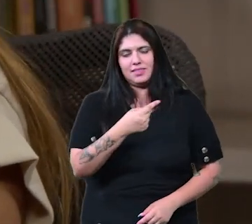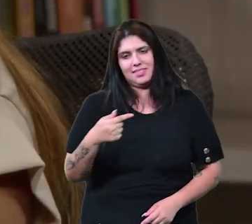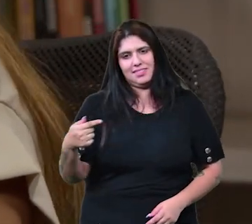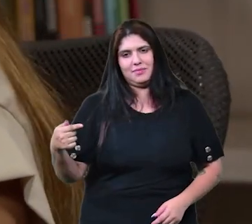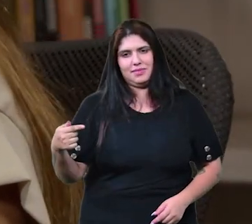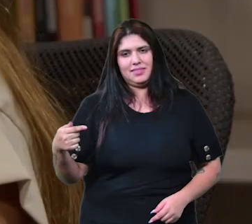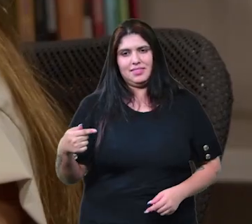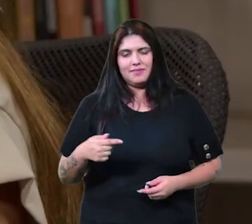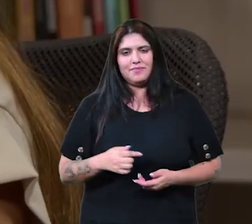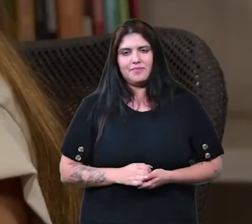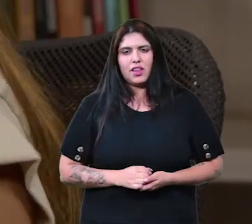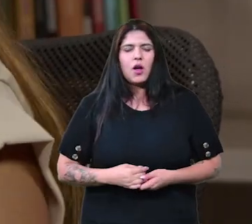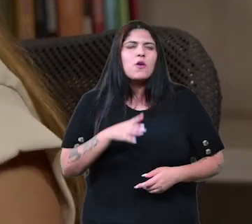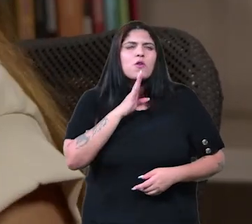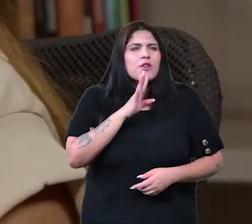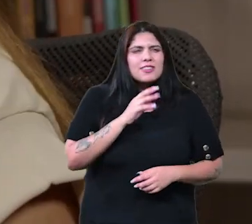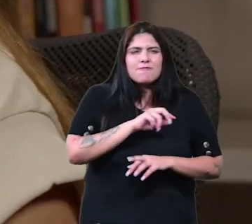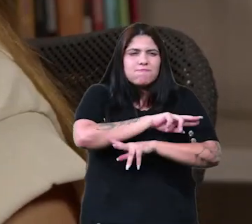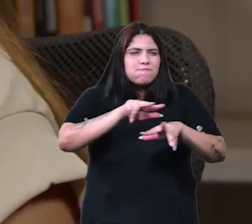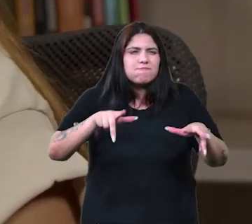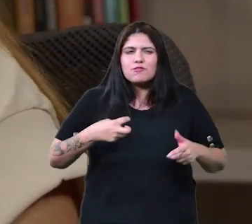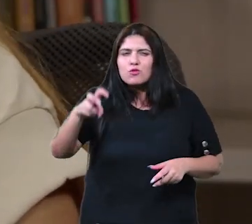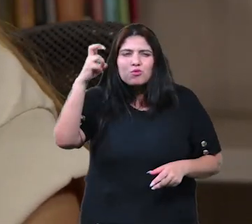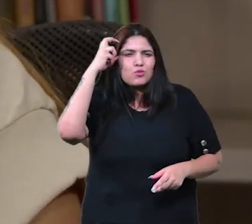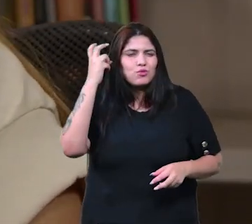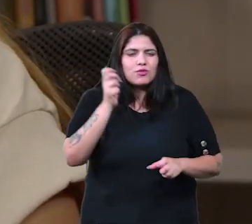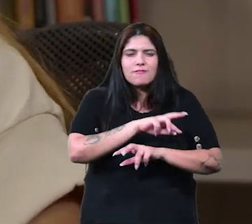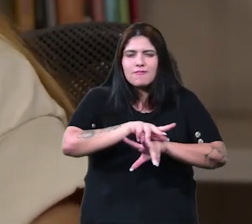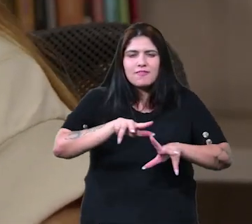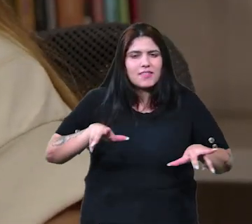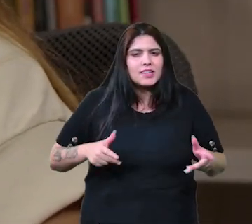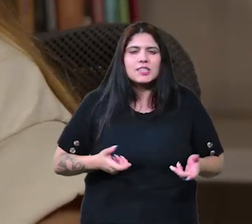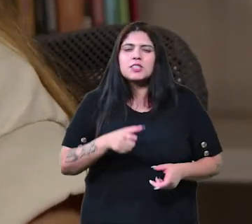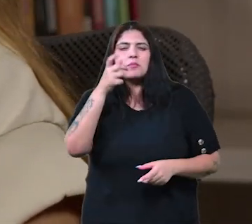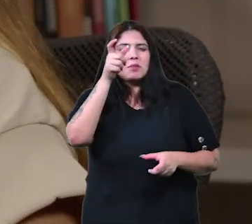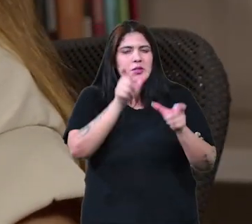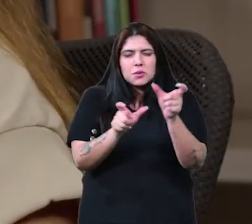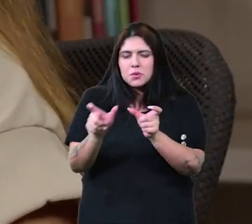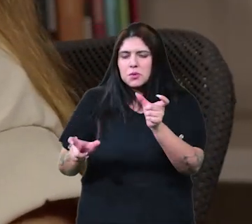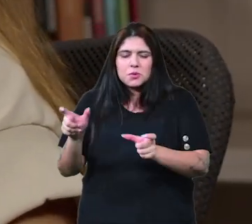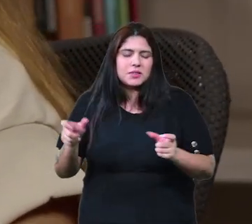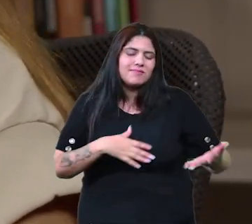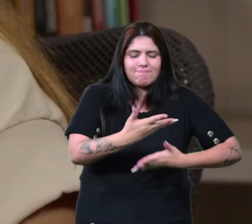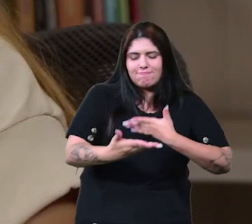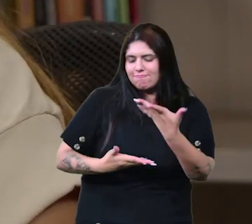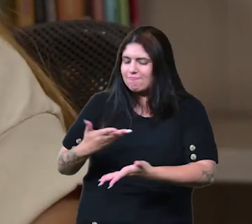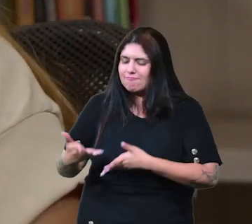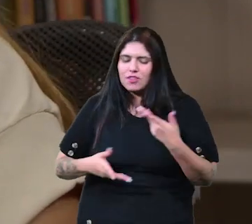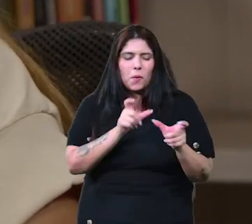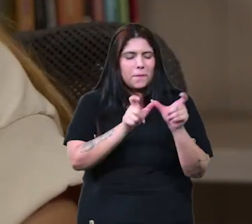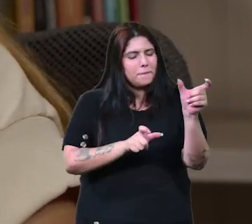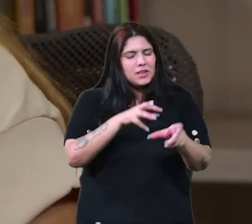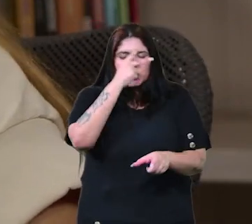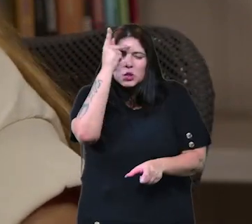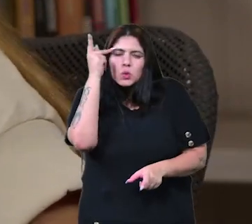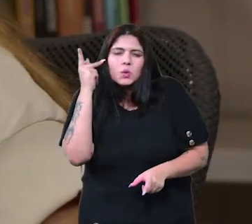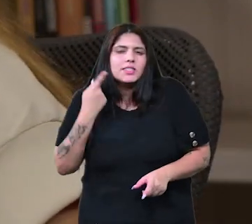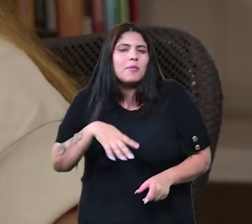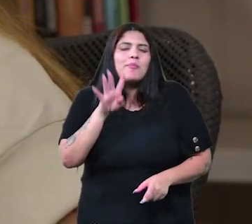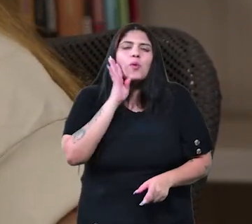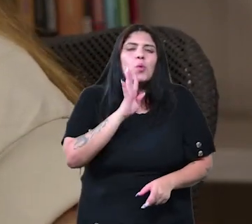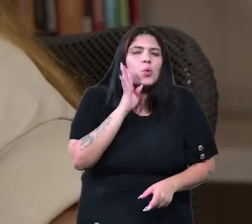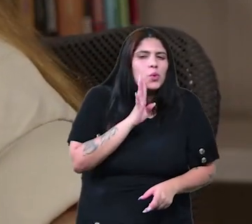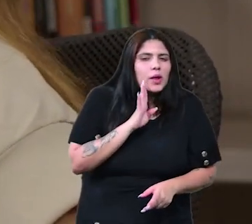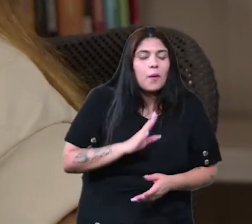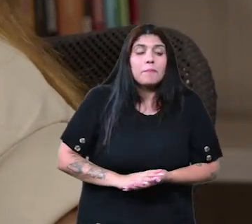você conhece muitas pessoas e lidar com pessoas é muito legal também. Muita gente vê como um